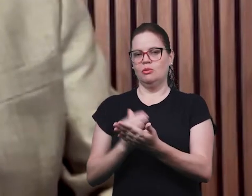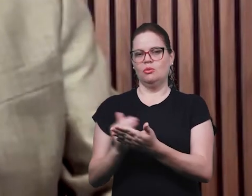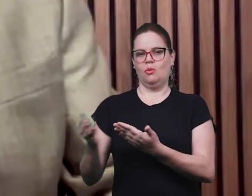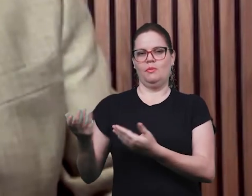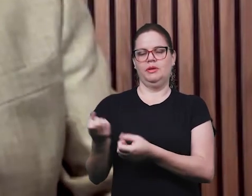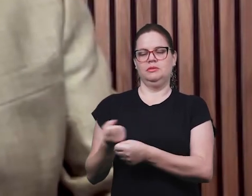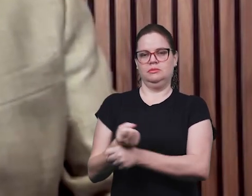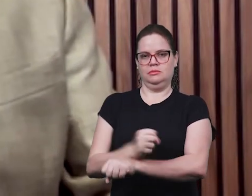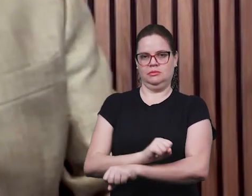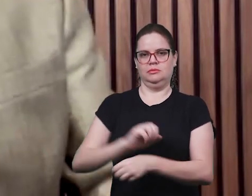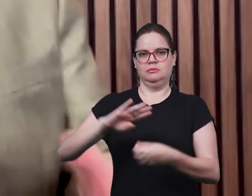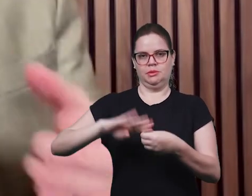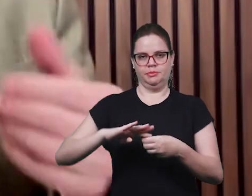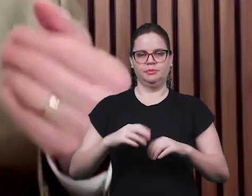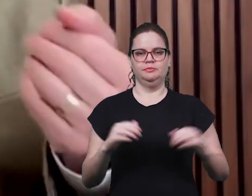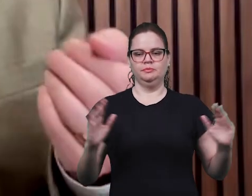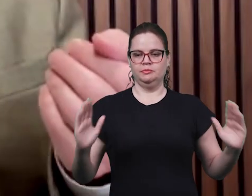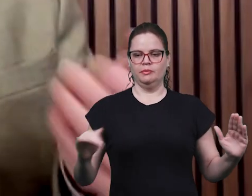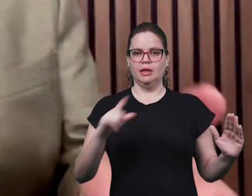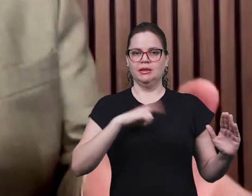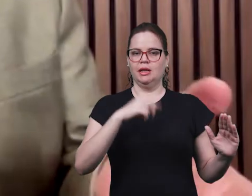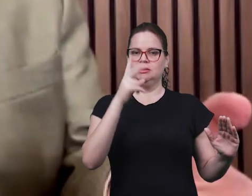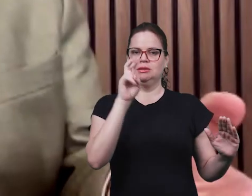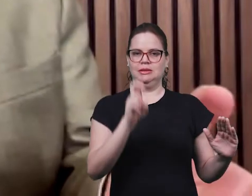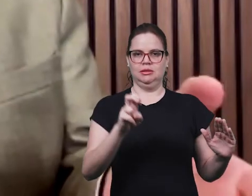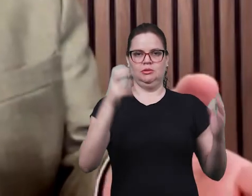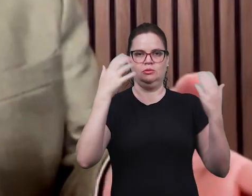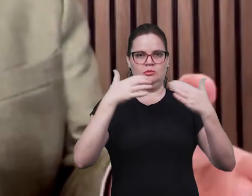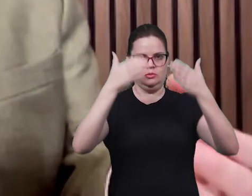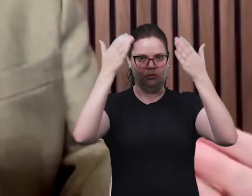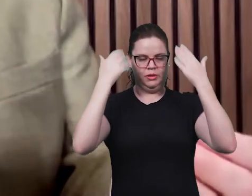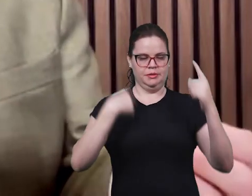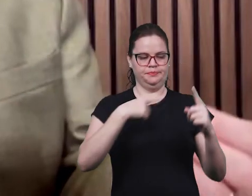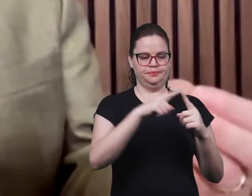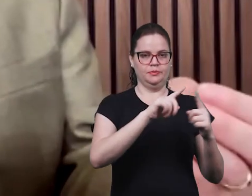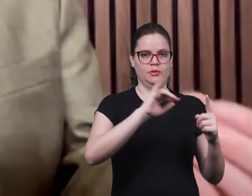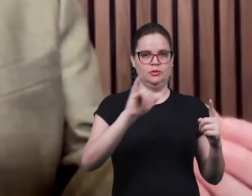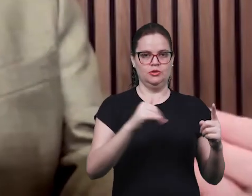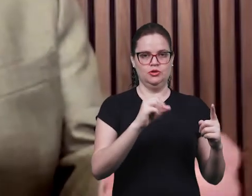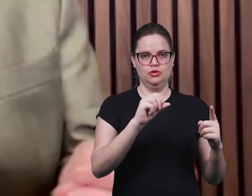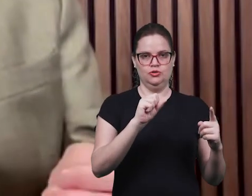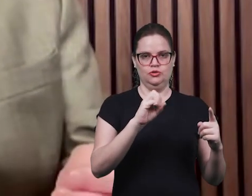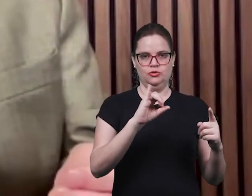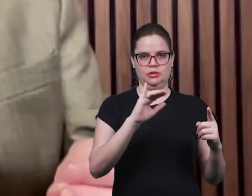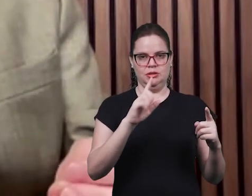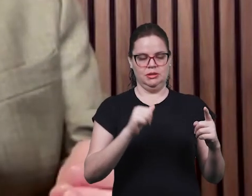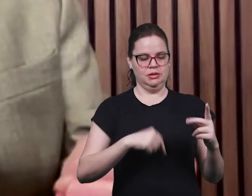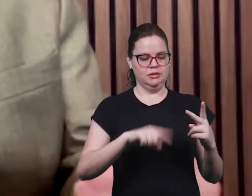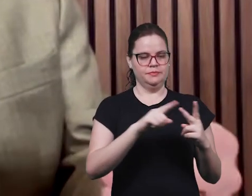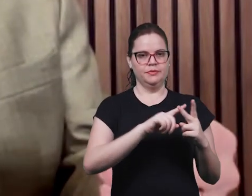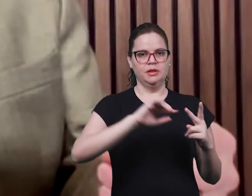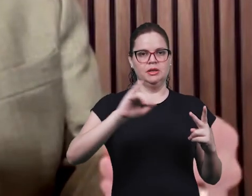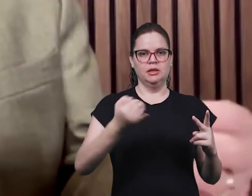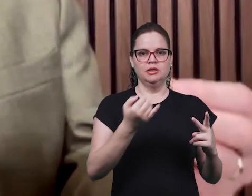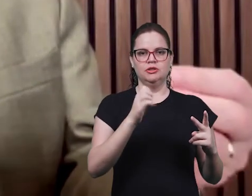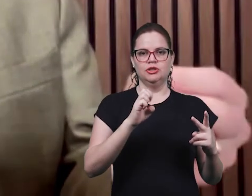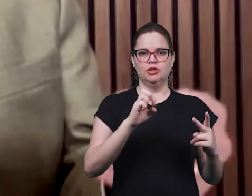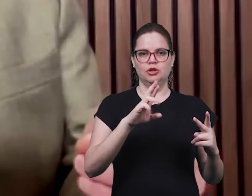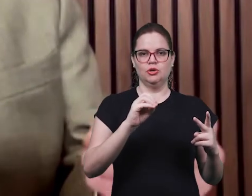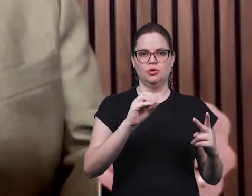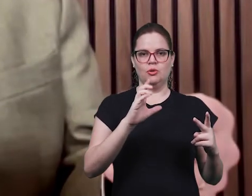5 deles, né? Nós podemos começar com Josias, depois Jeoacás,